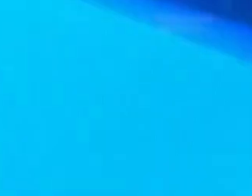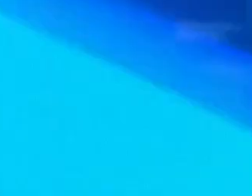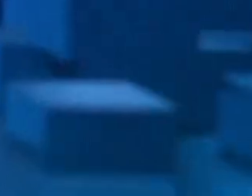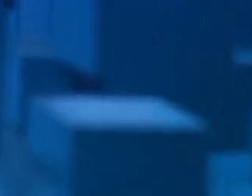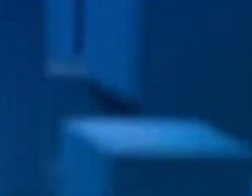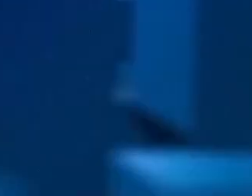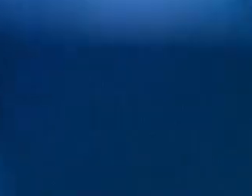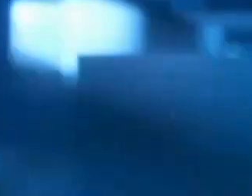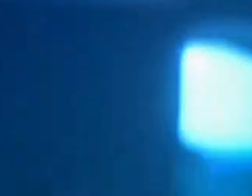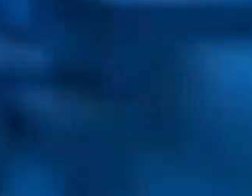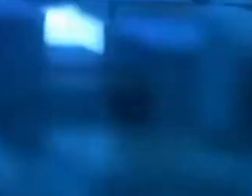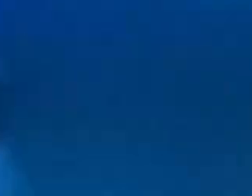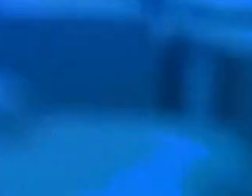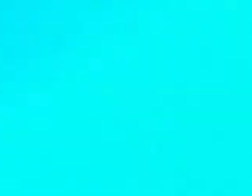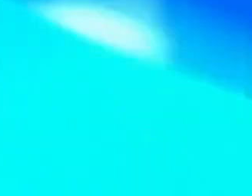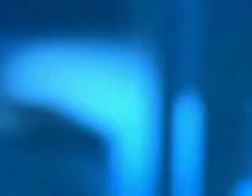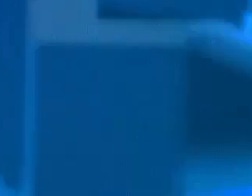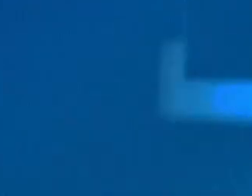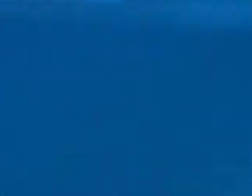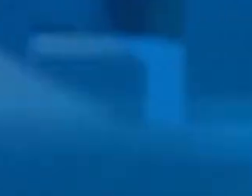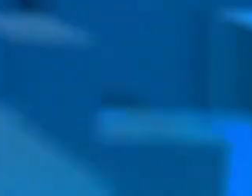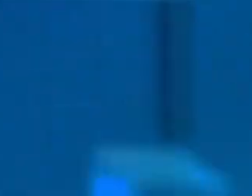E aí